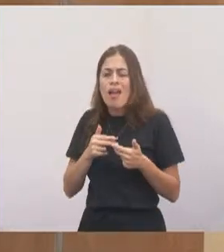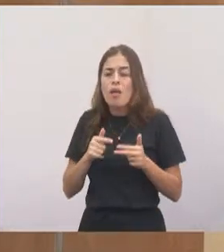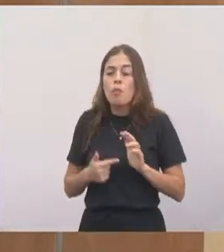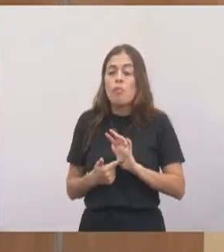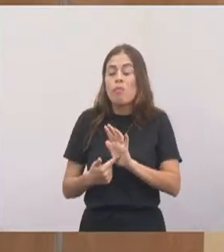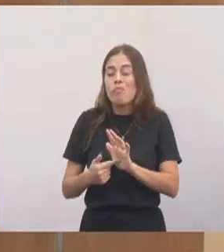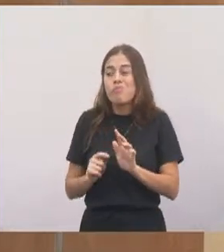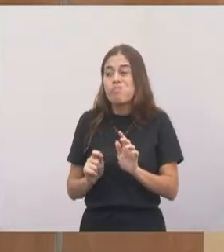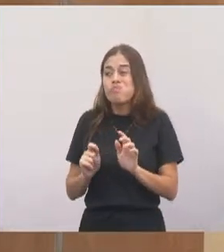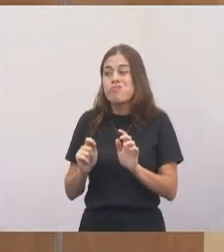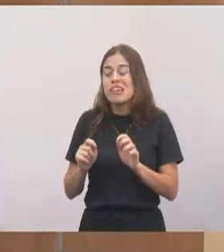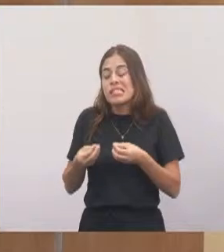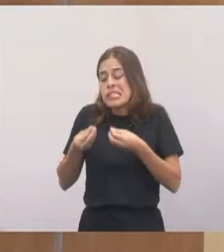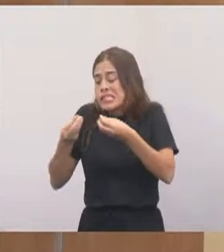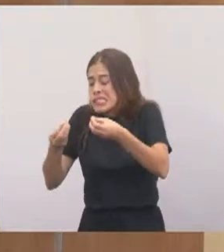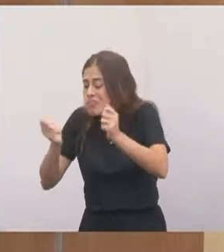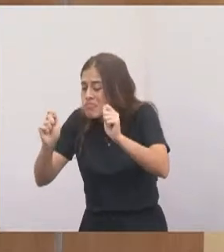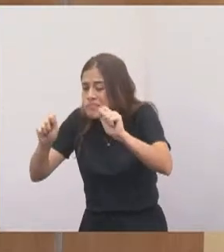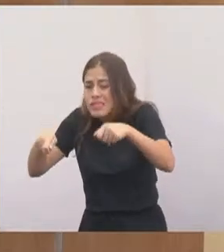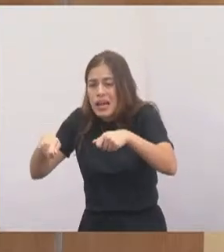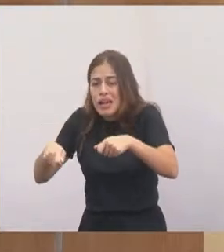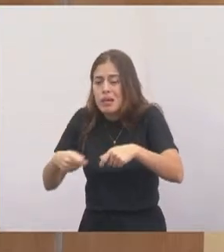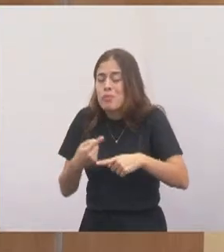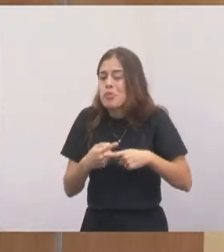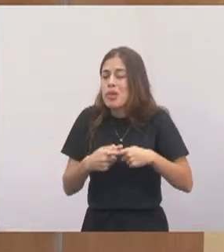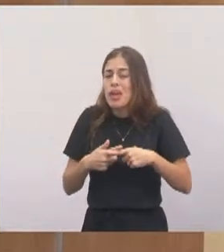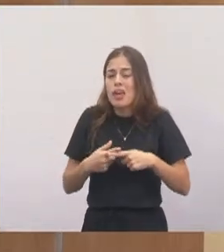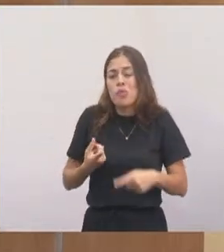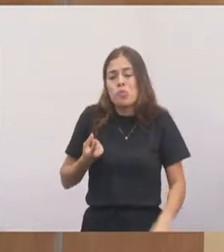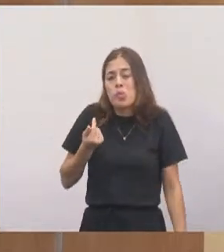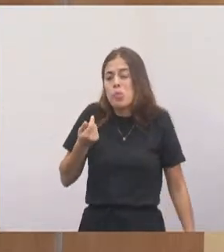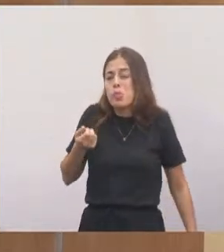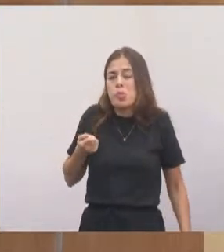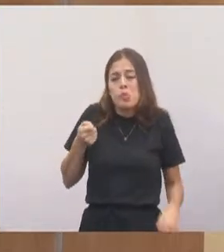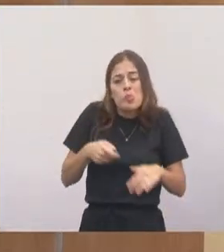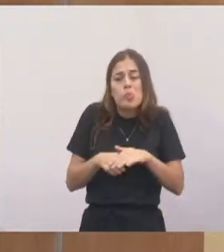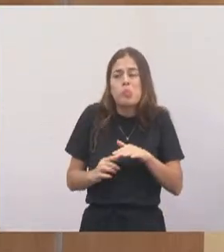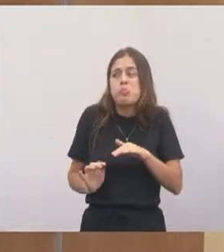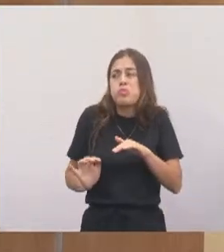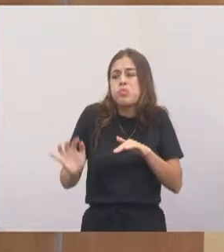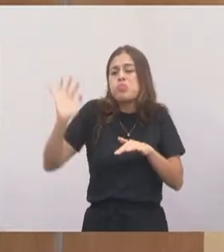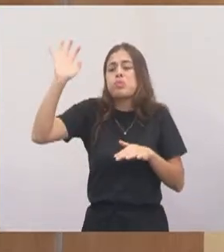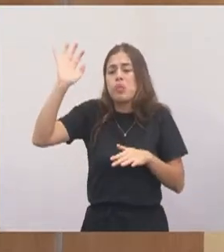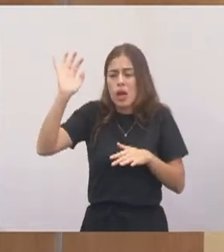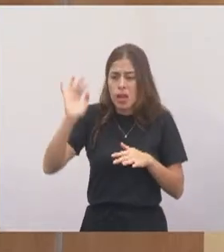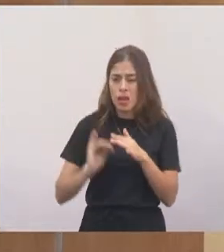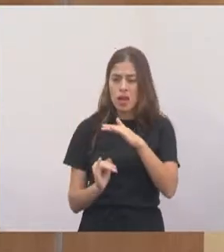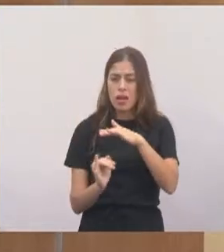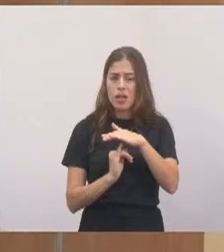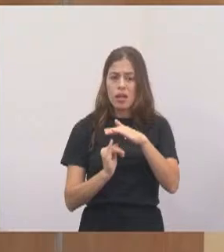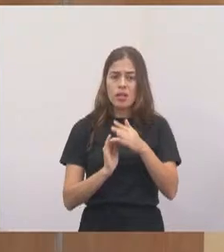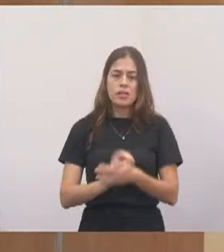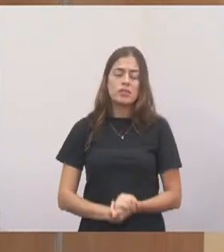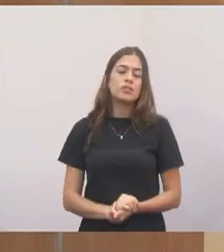a realização do evento, deixando-o mais custoso para as entidades.